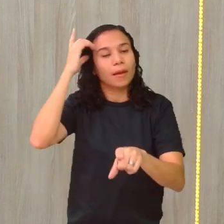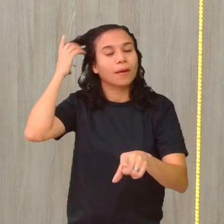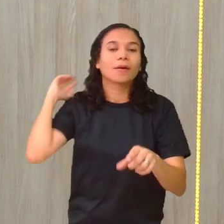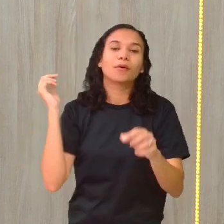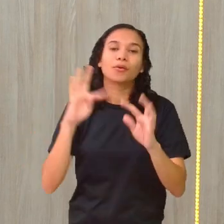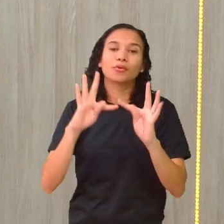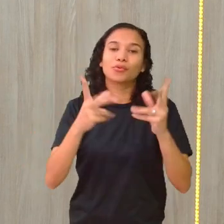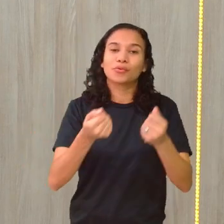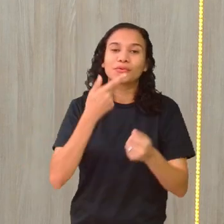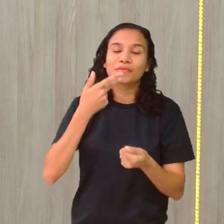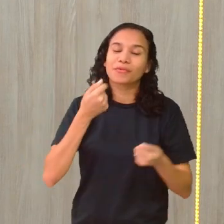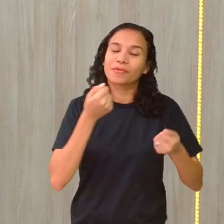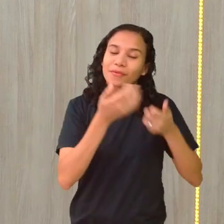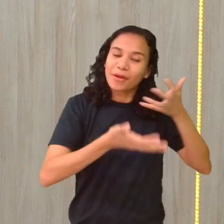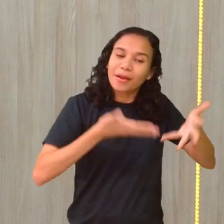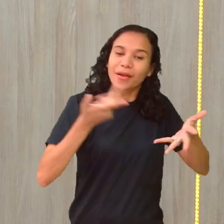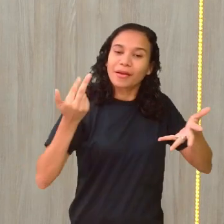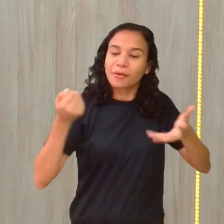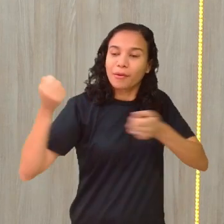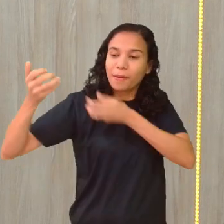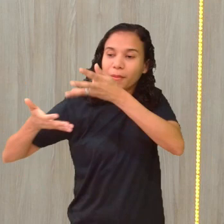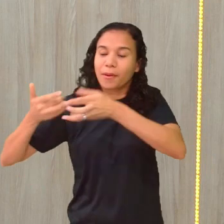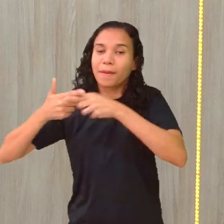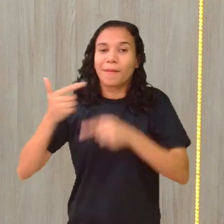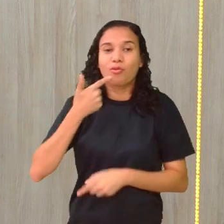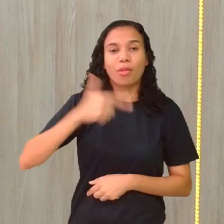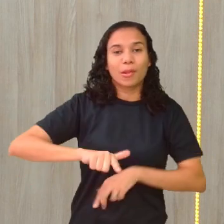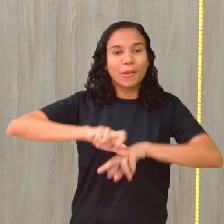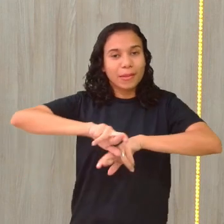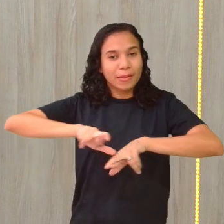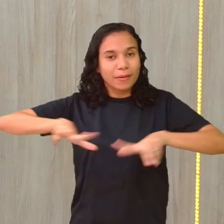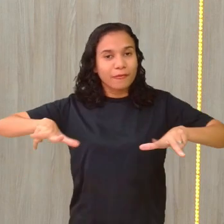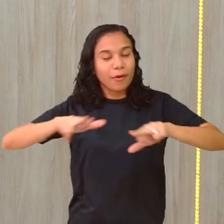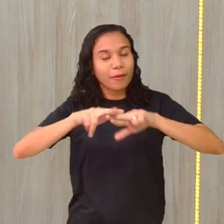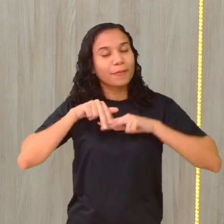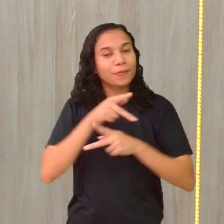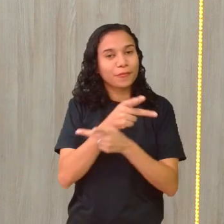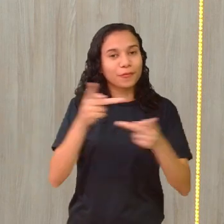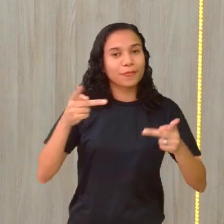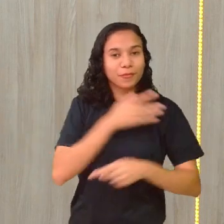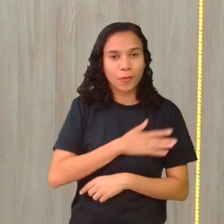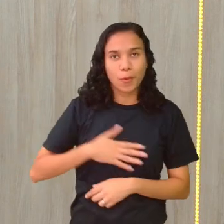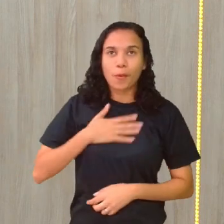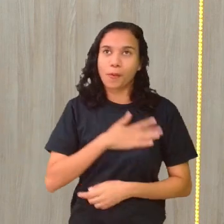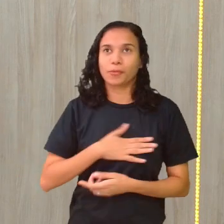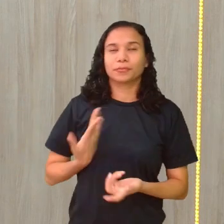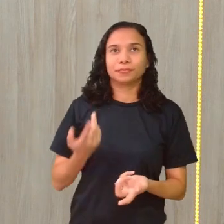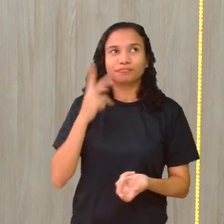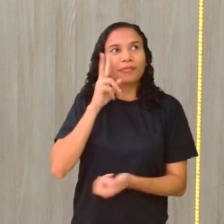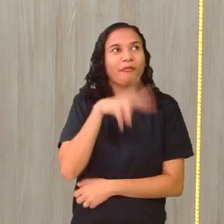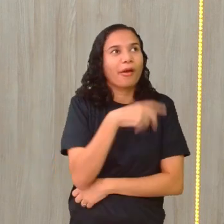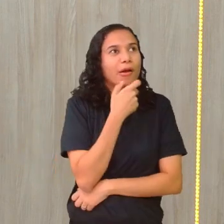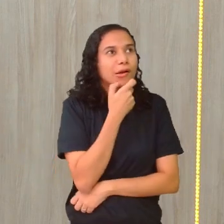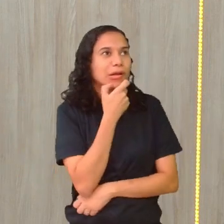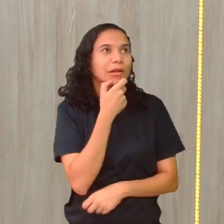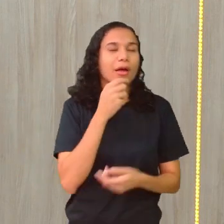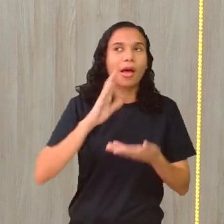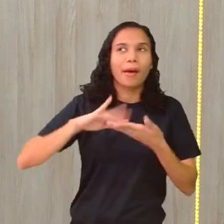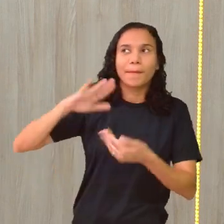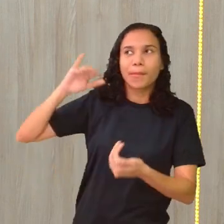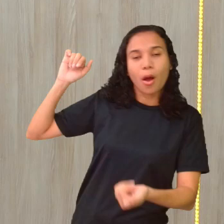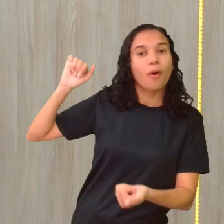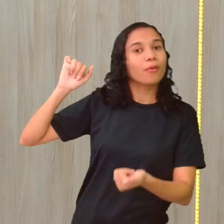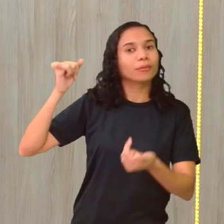é a mesma coisa que eu estou falando em uma língua diferente. Então vocês que gostam aí de ver sobre coisas em inglês,